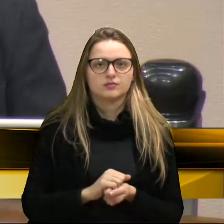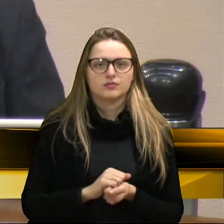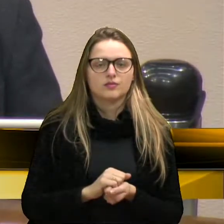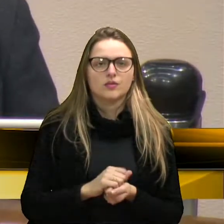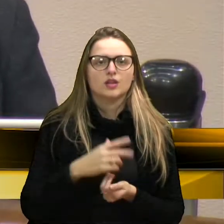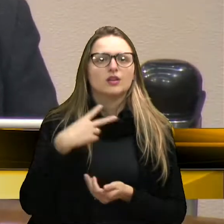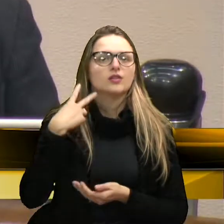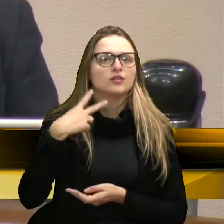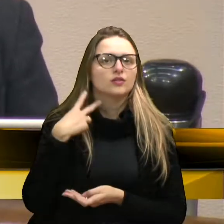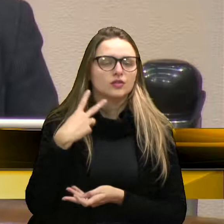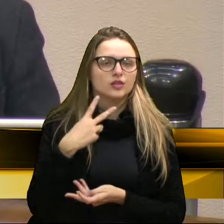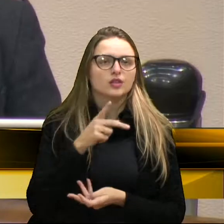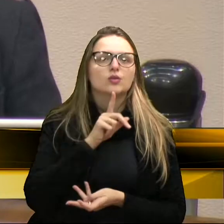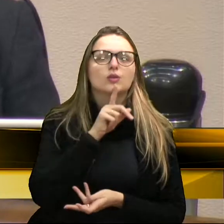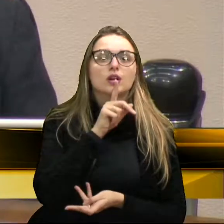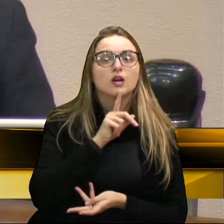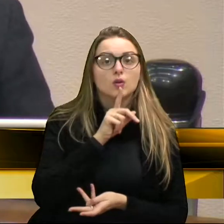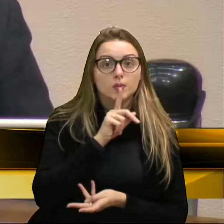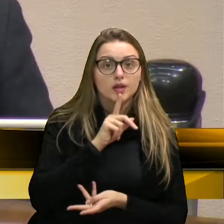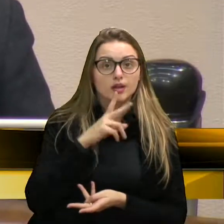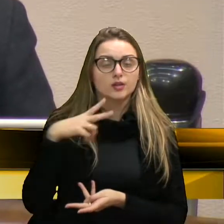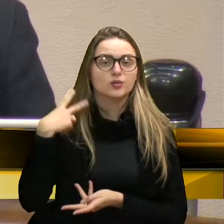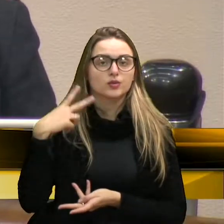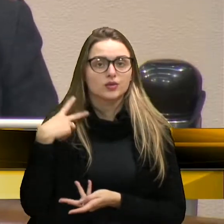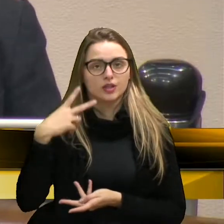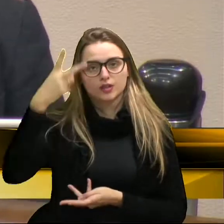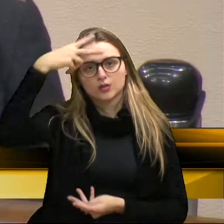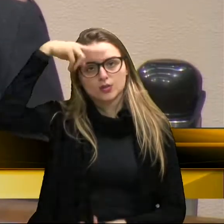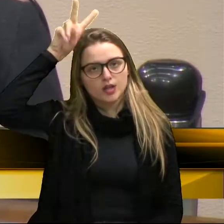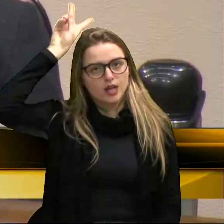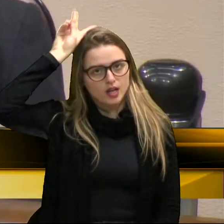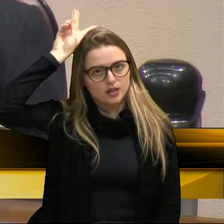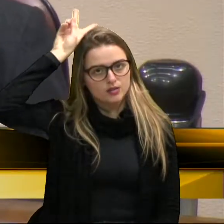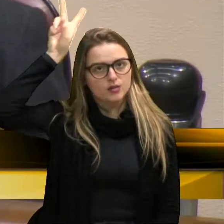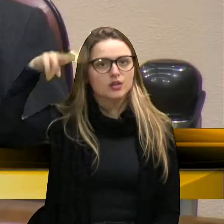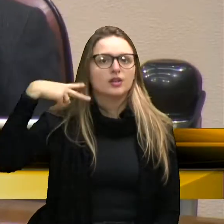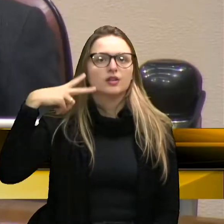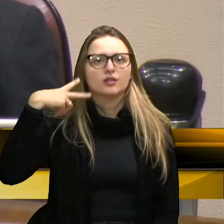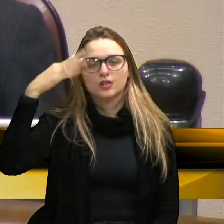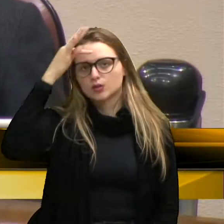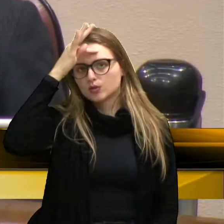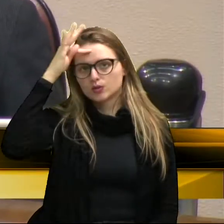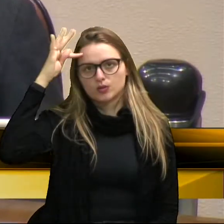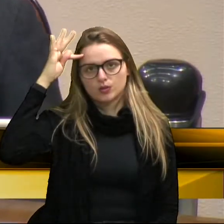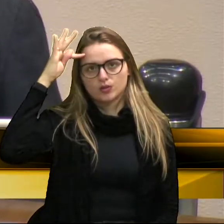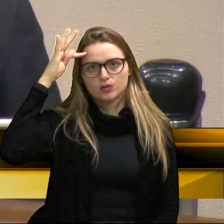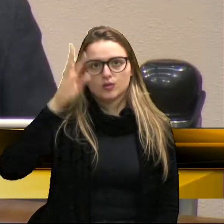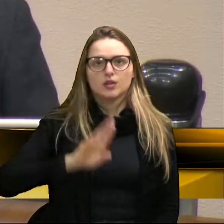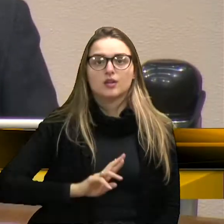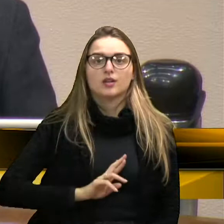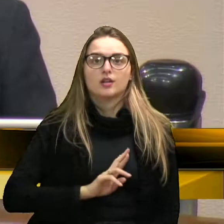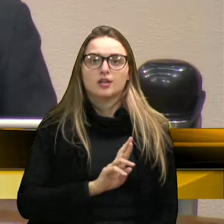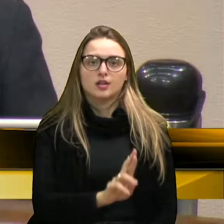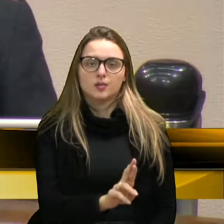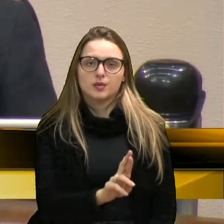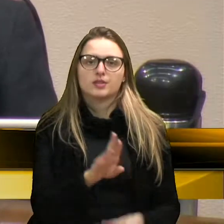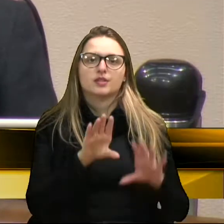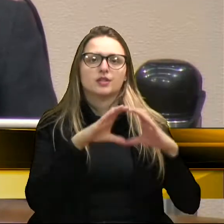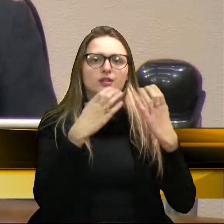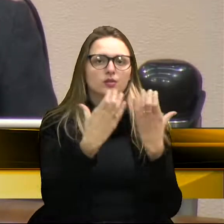os vereadores Alberto Meneguzzi, Edson da Rosa e Gustavo Toigo, em